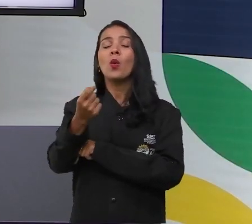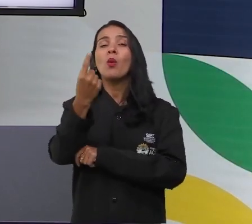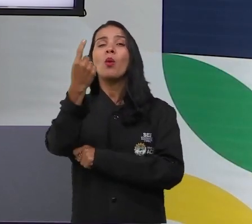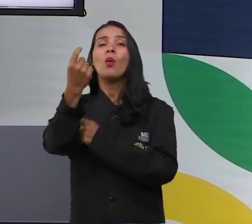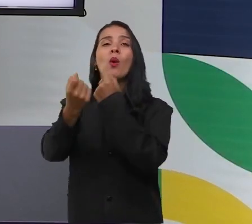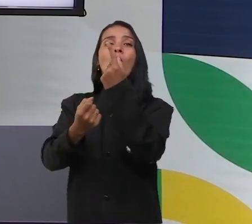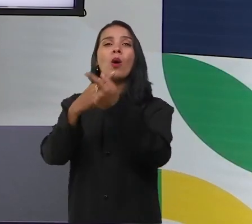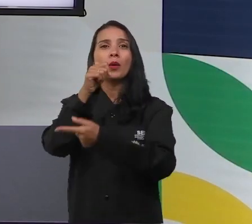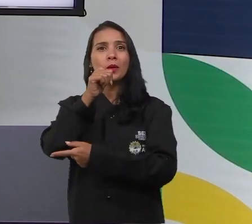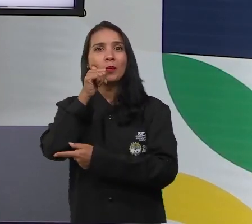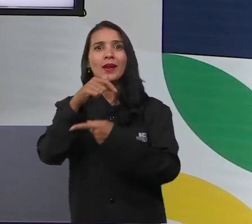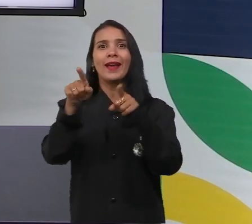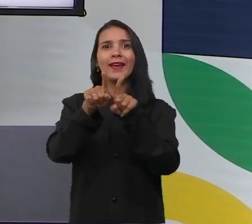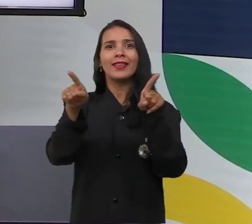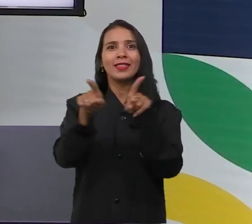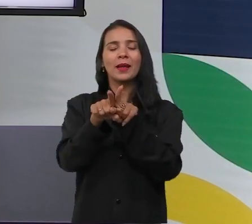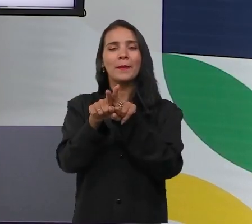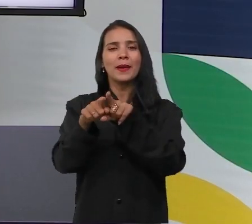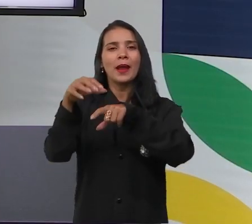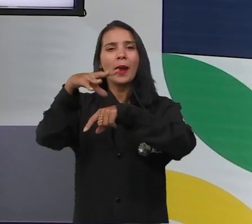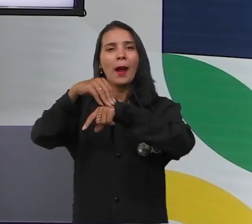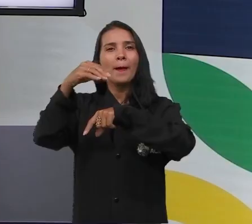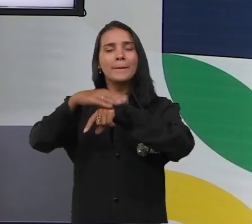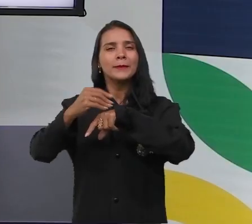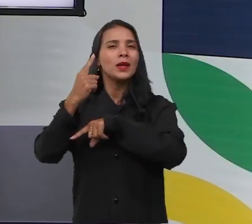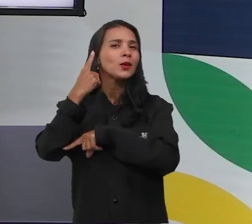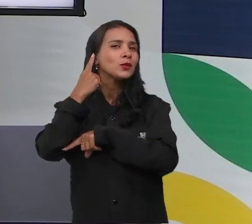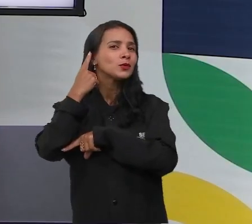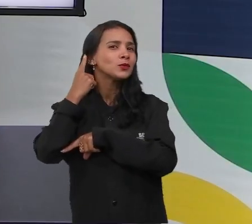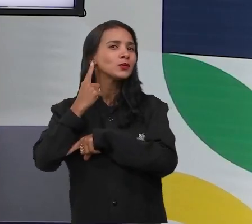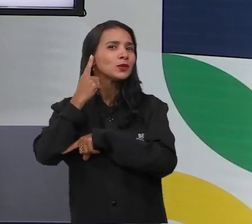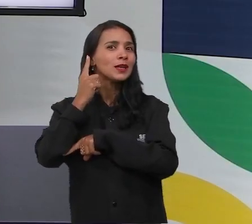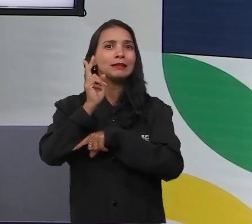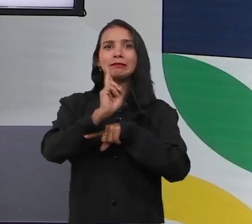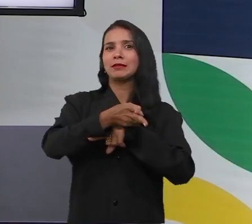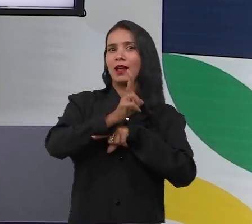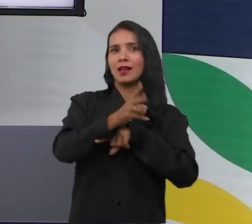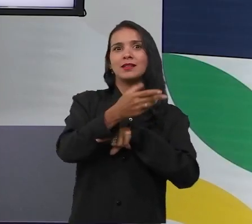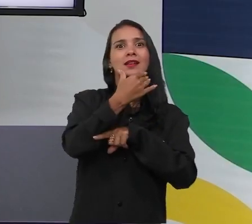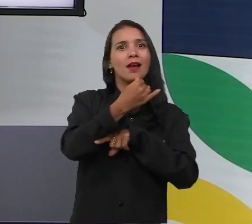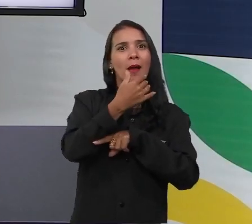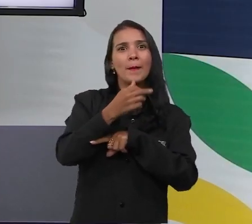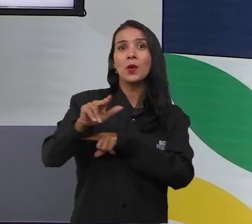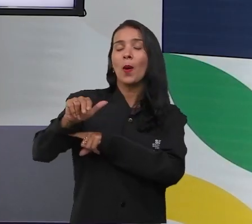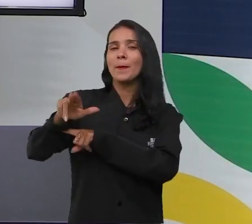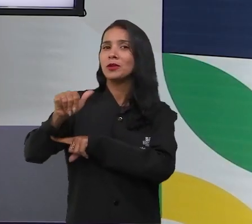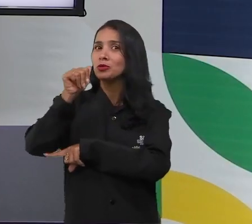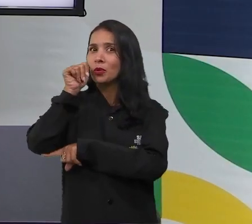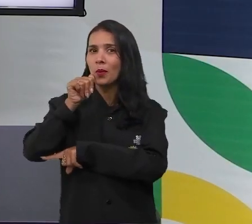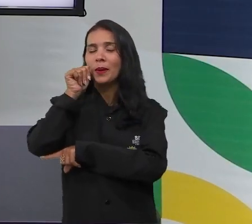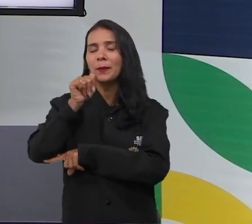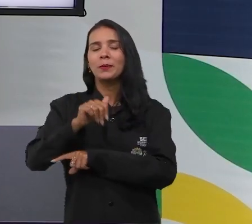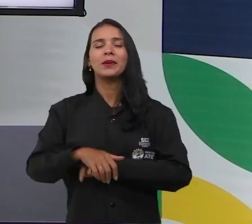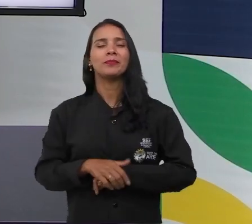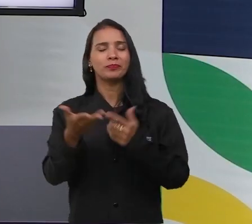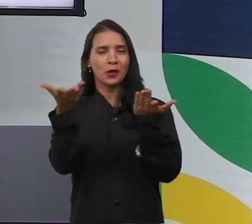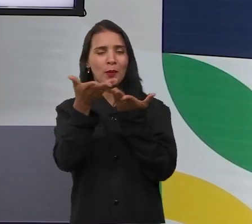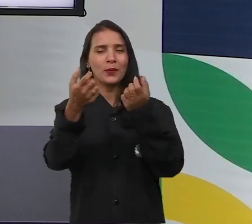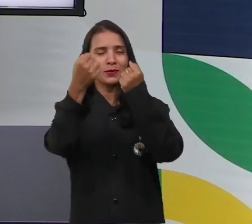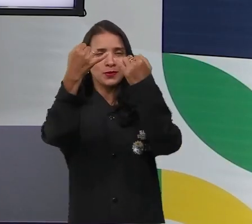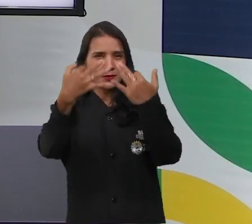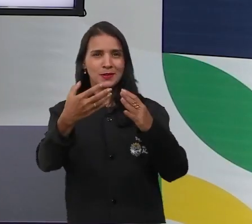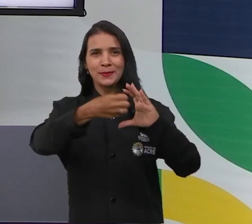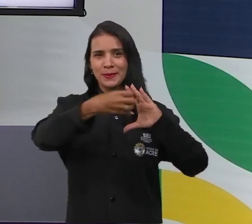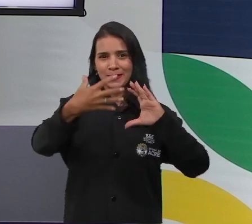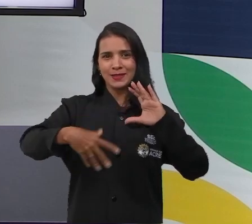ouvido, pessoal, essa aí só aparece em homens e nunca em mulheres. Então a aula de hoje vai estar explicando essas